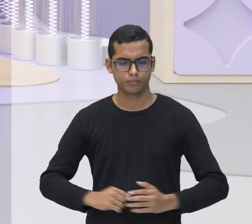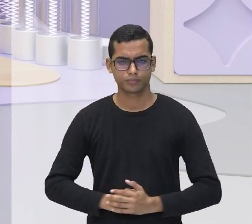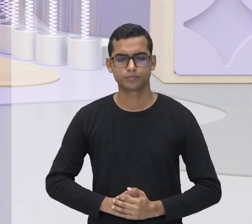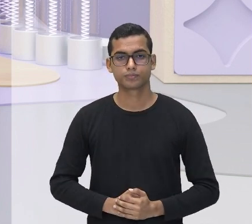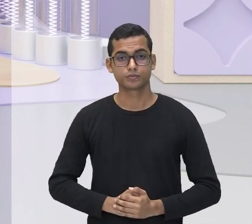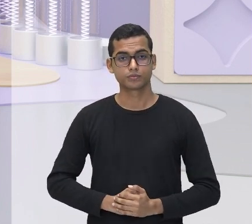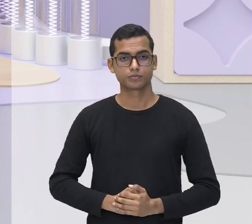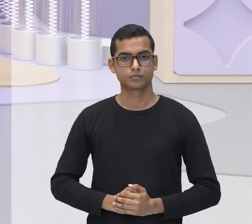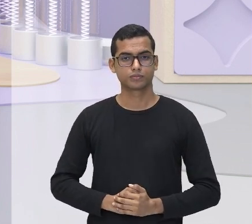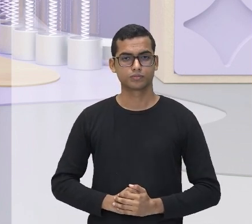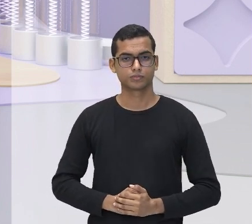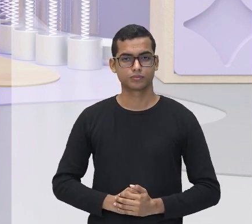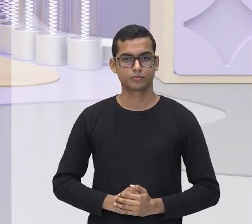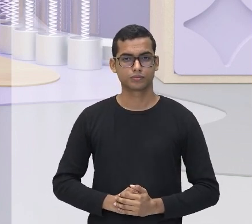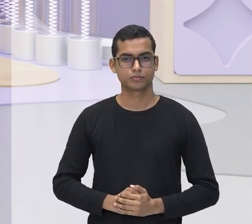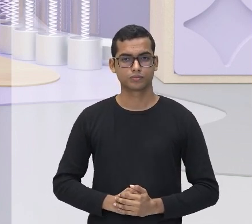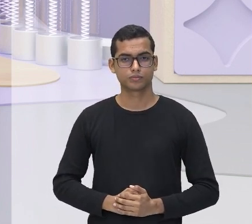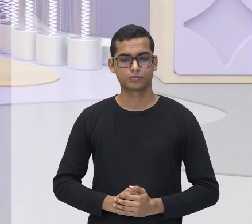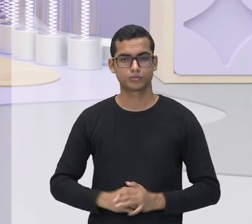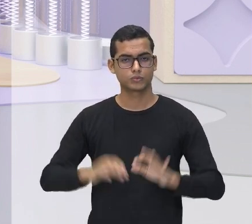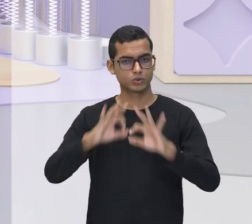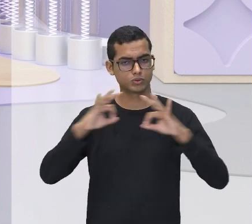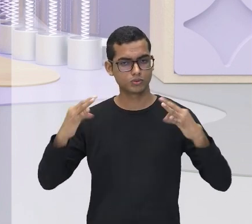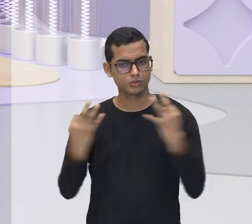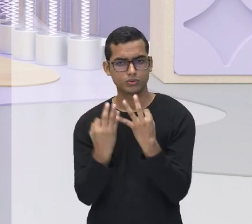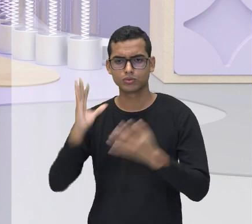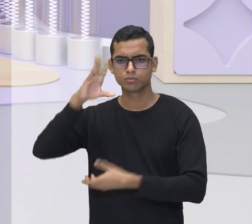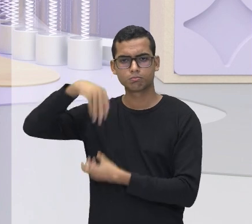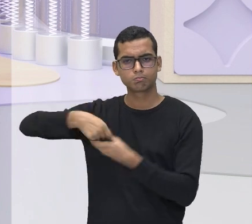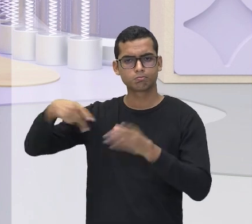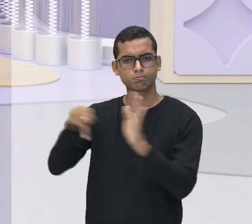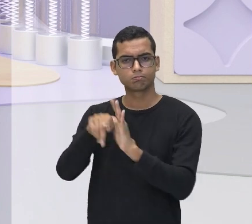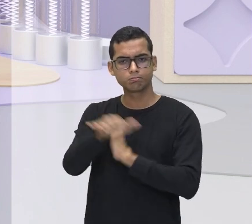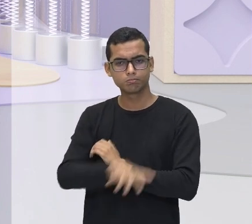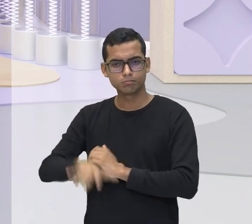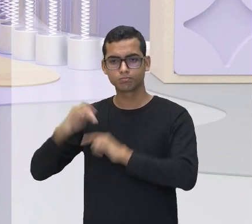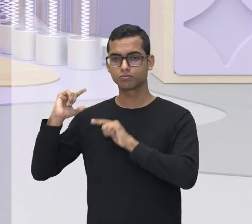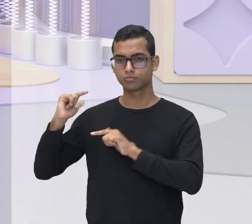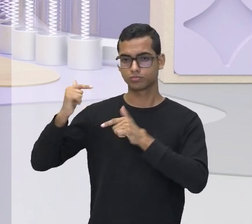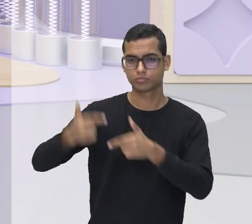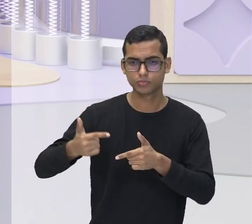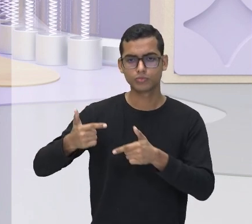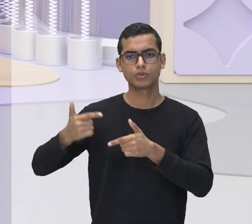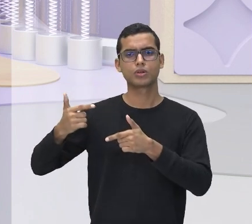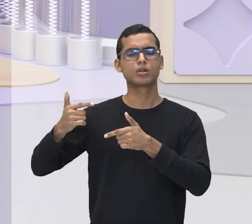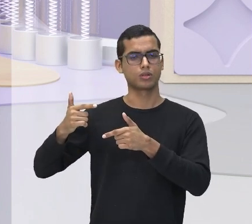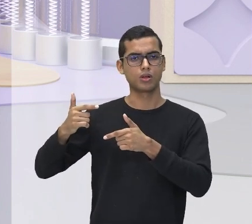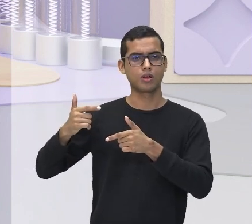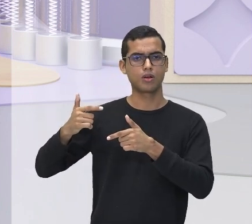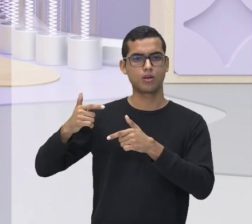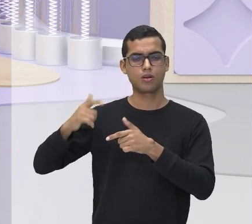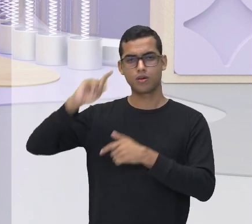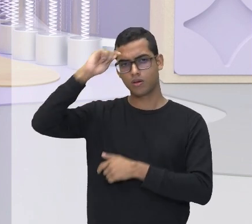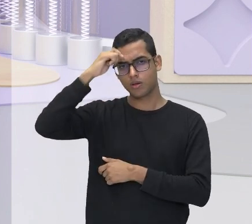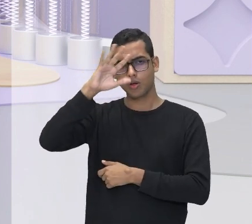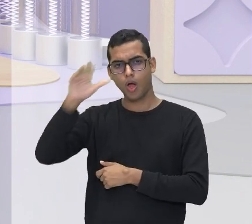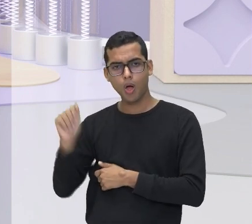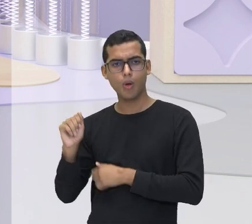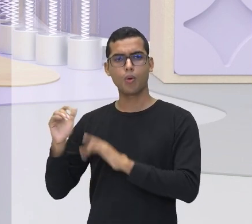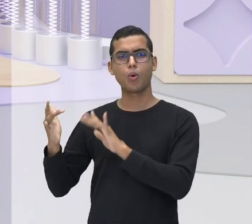as famílias nas religiões de matriz africana. Vamos ver, no